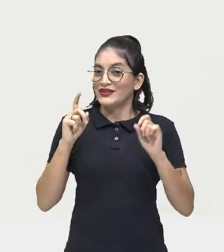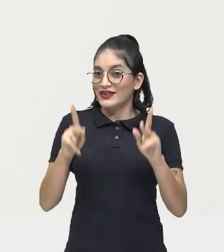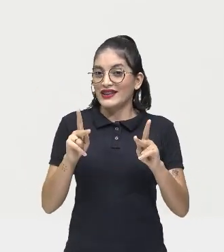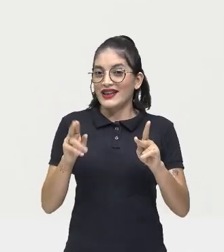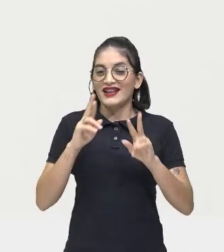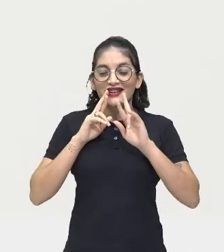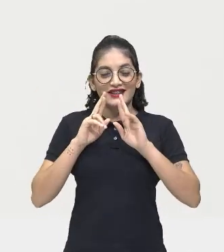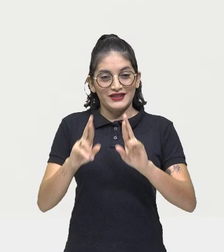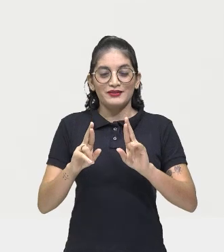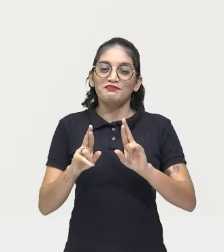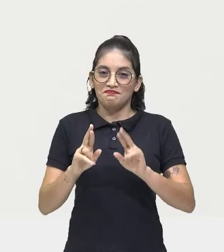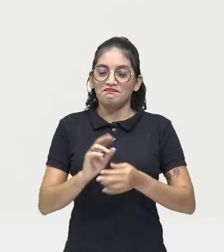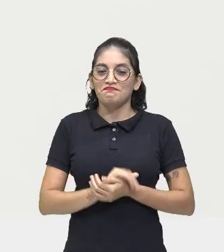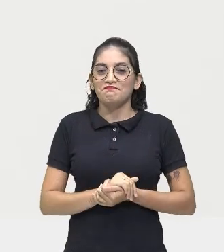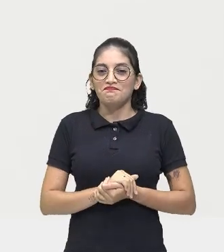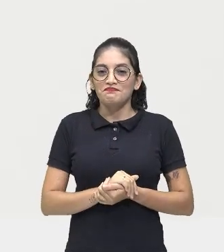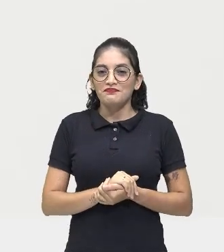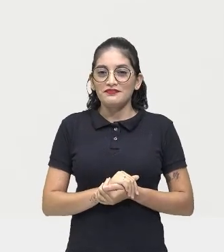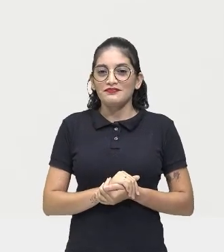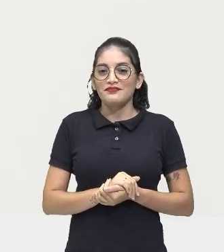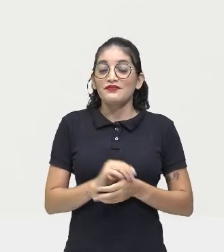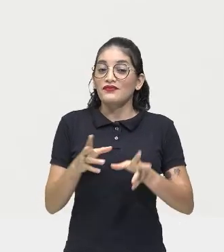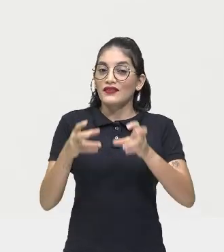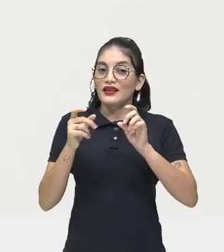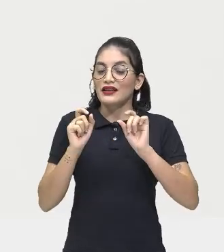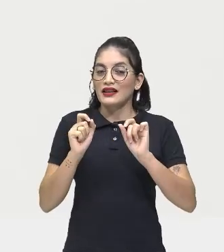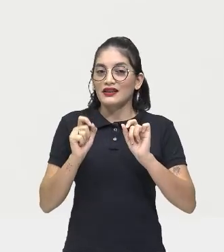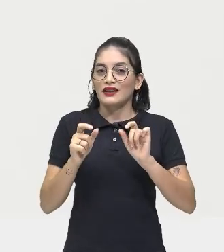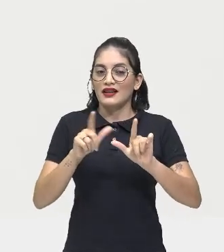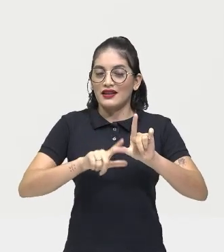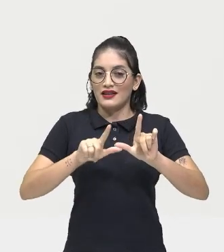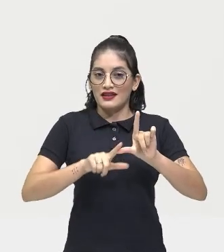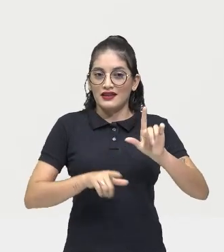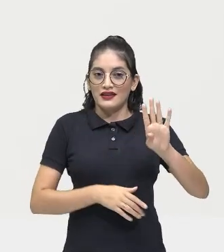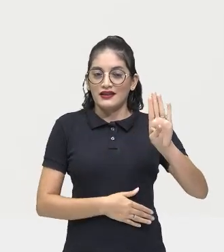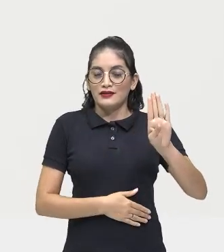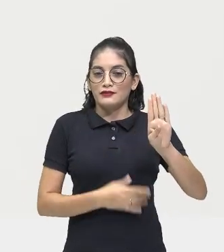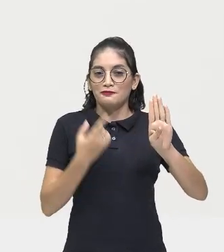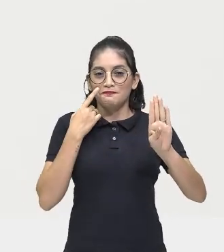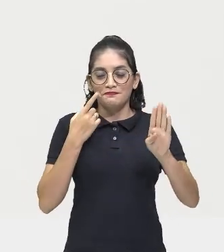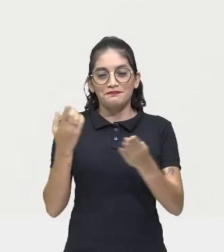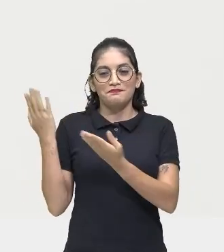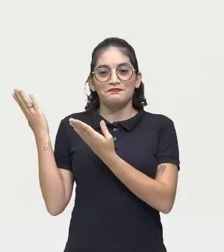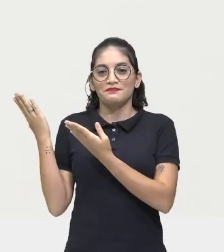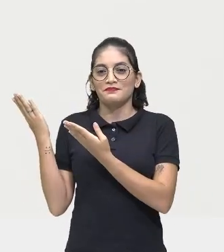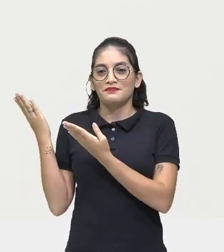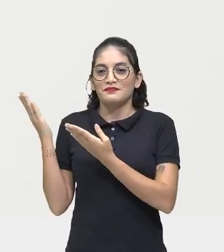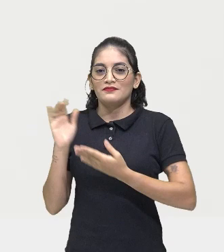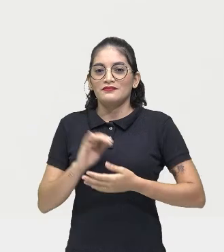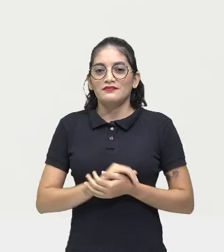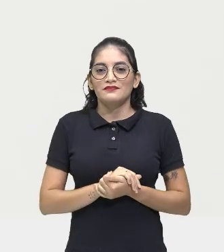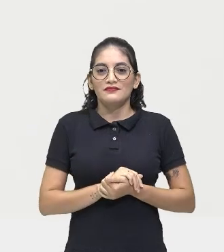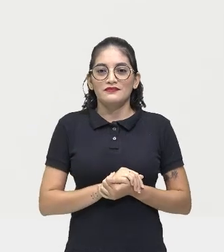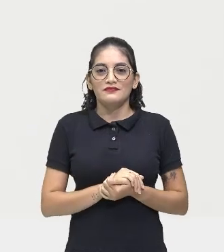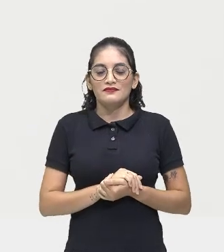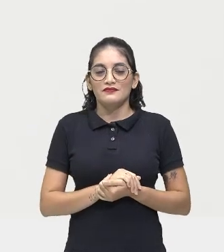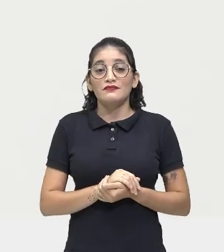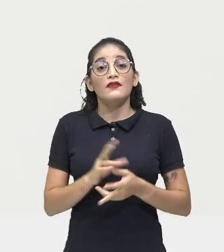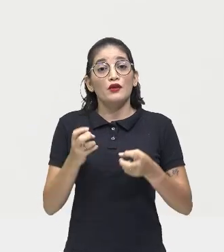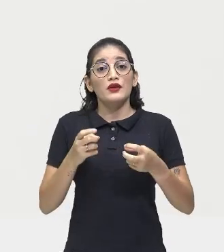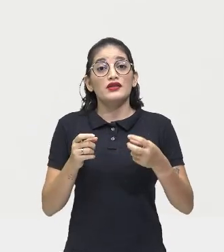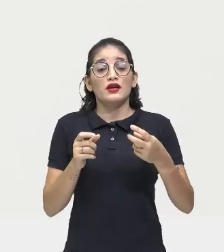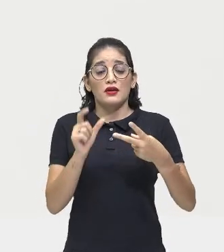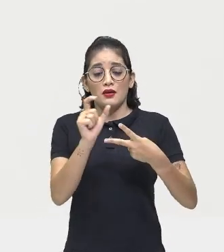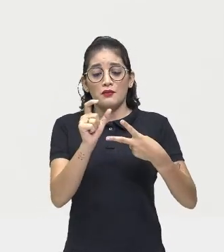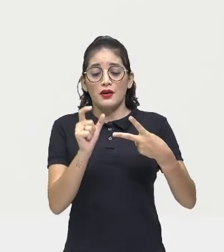nossa resposta, observem aí, vamos ter a letra B destacada para a gente. Percebe que esses dois